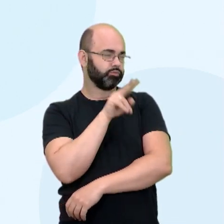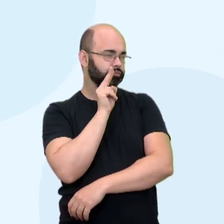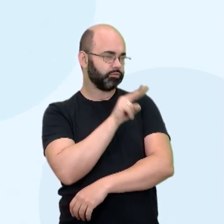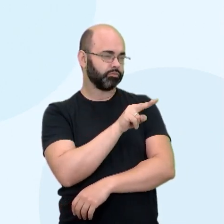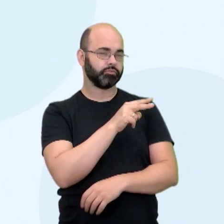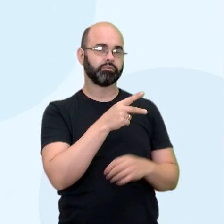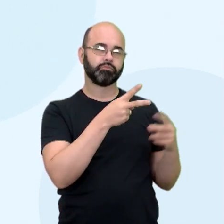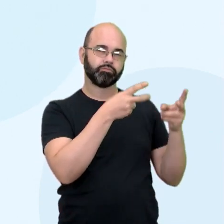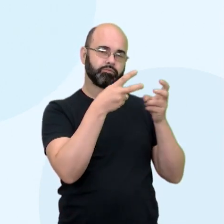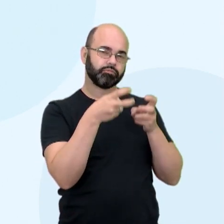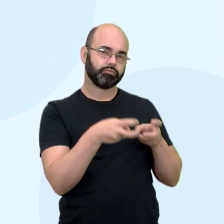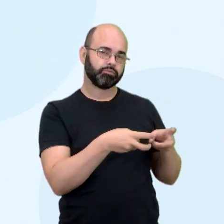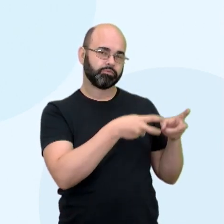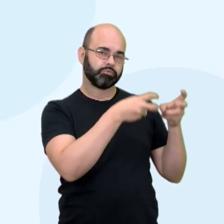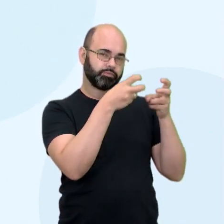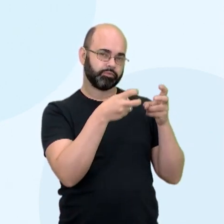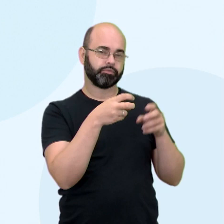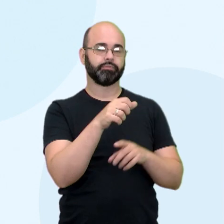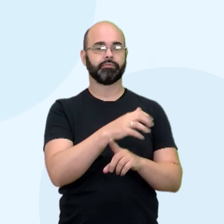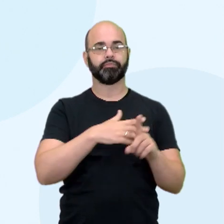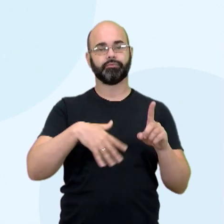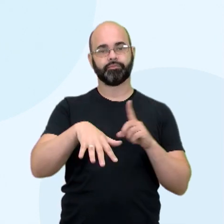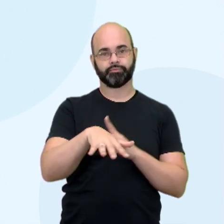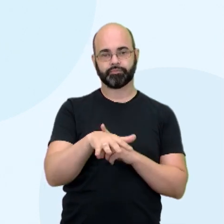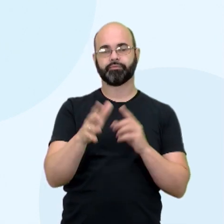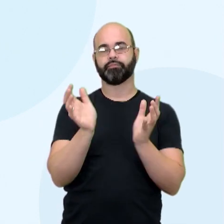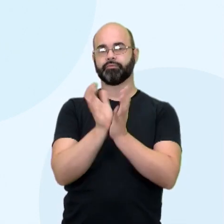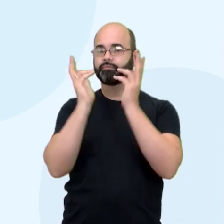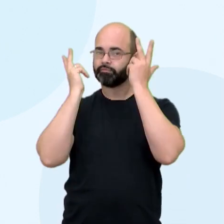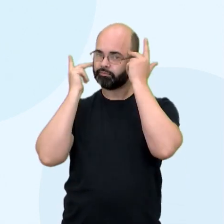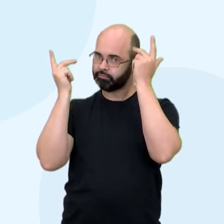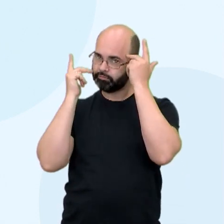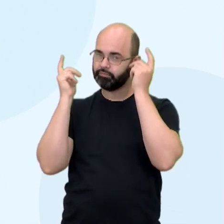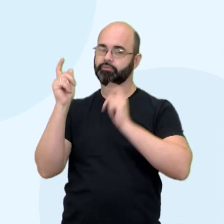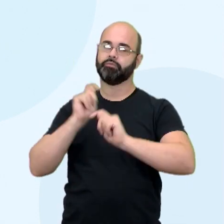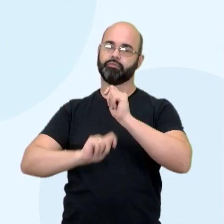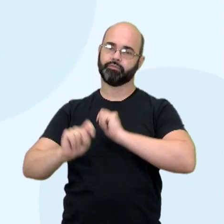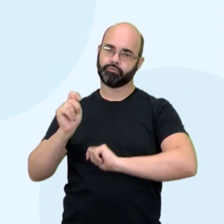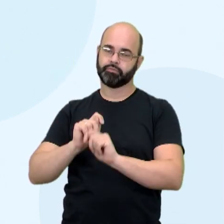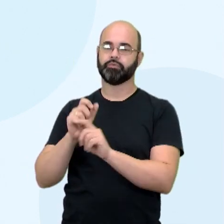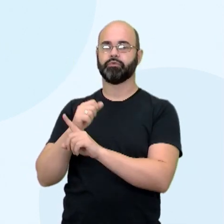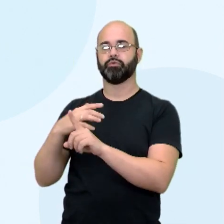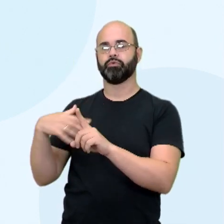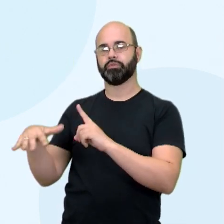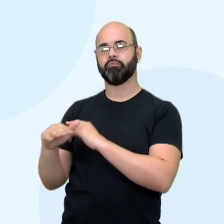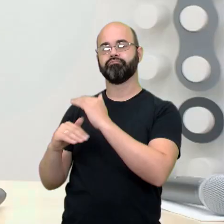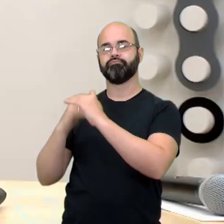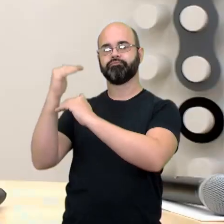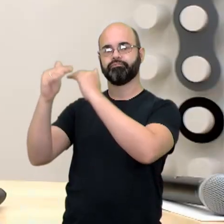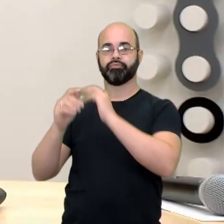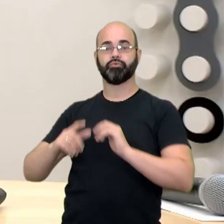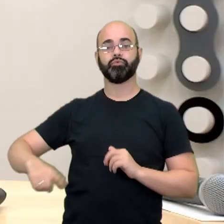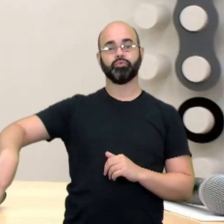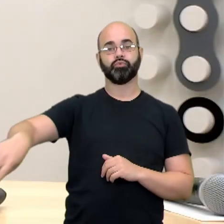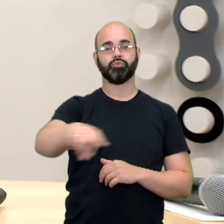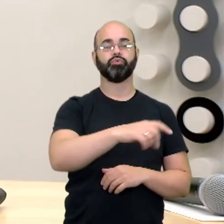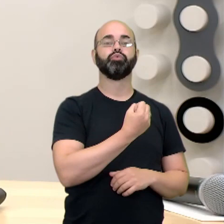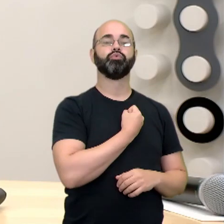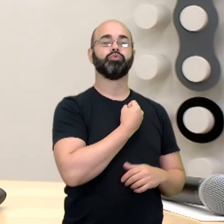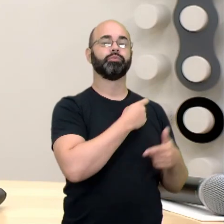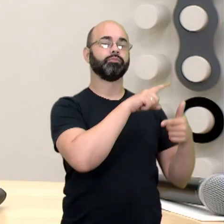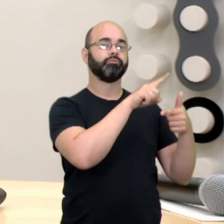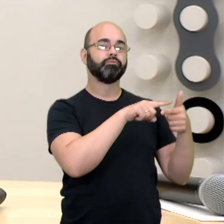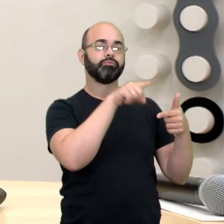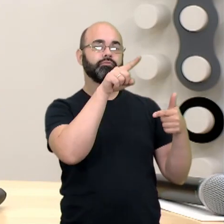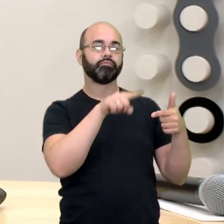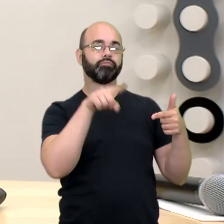com o meio ambiente e o desenvolvimento econômico e social. É o que a gente viu aí em todo, né, essa trajetória aí,